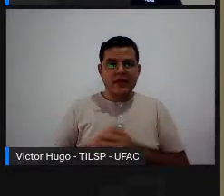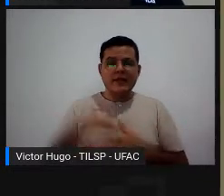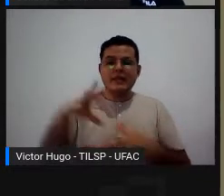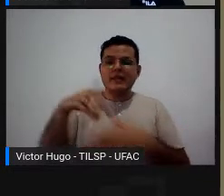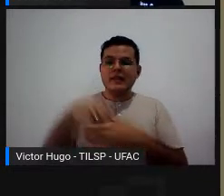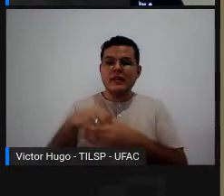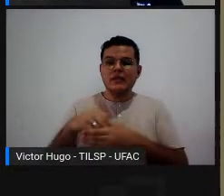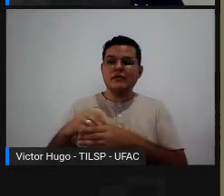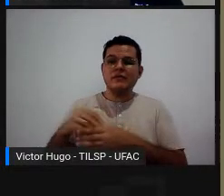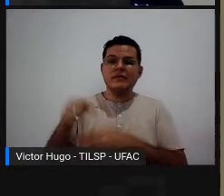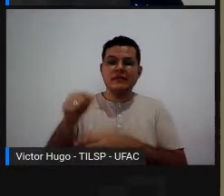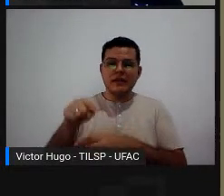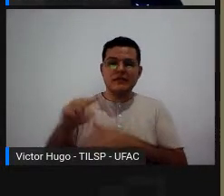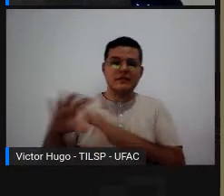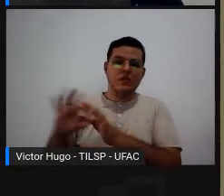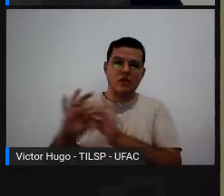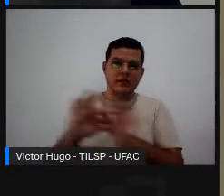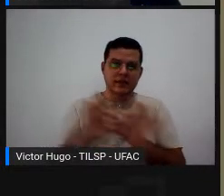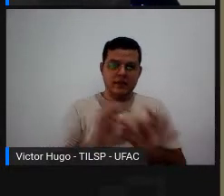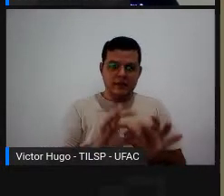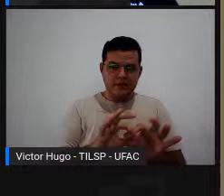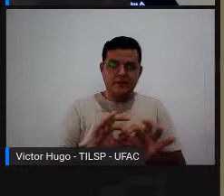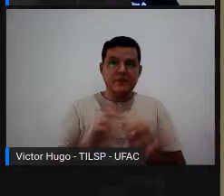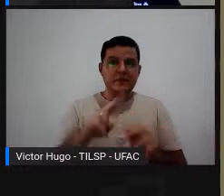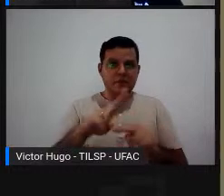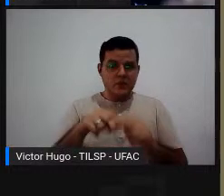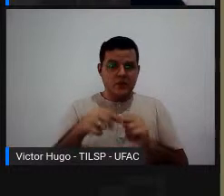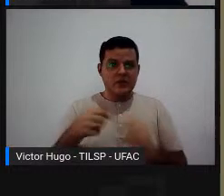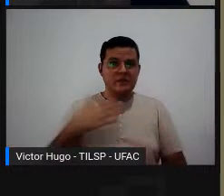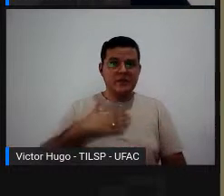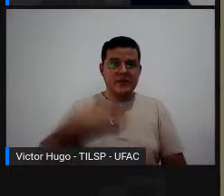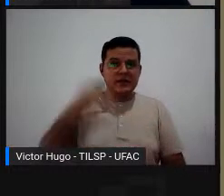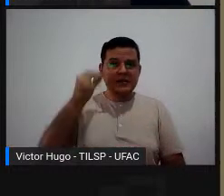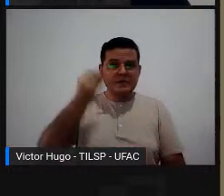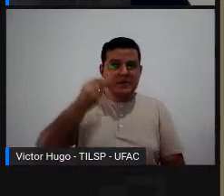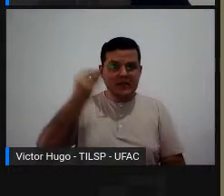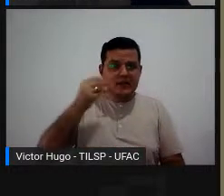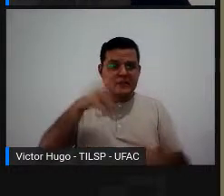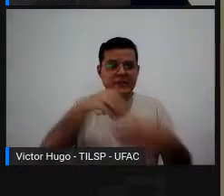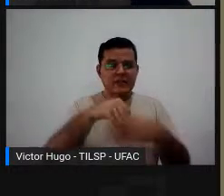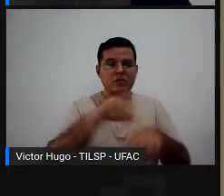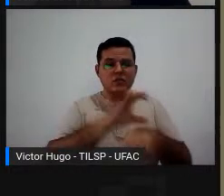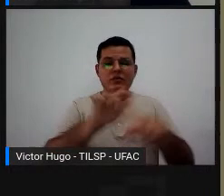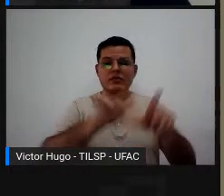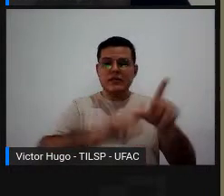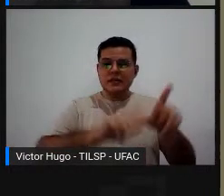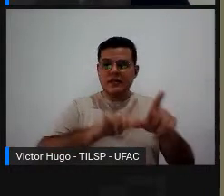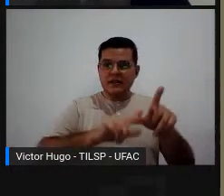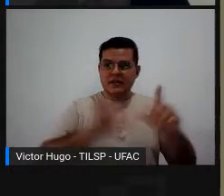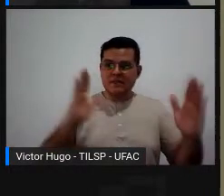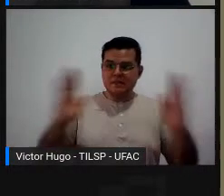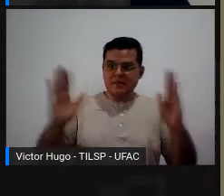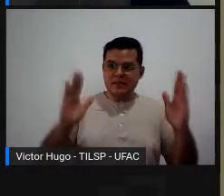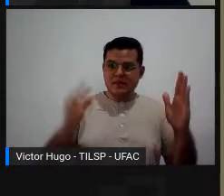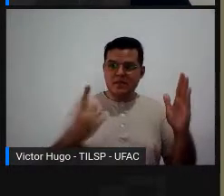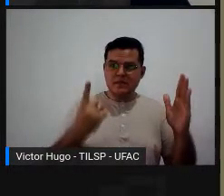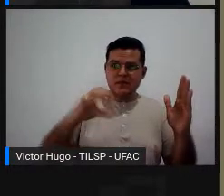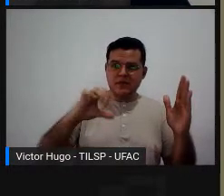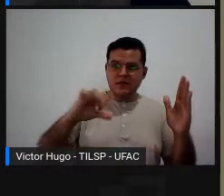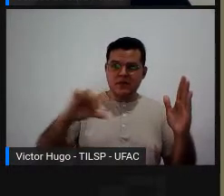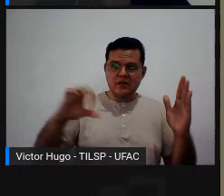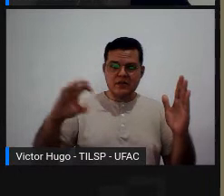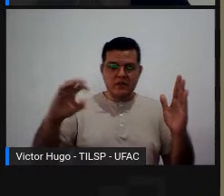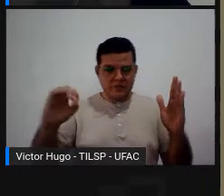E aí, eu falo da minha experiência no curso de letras na década de 90, foi a década que eu me formei, de fato, as teorias